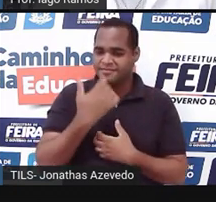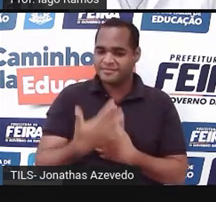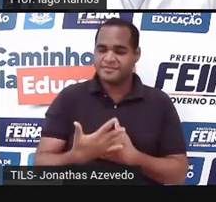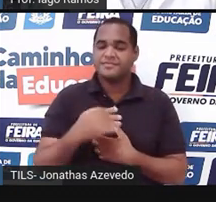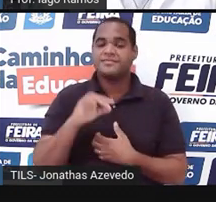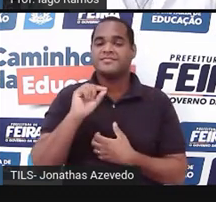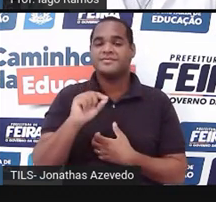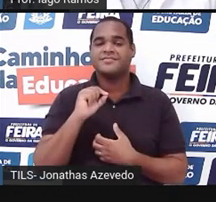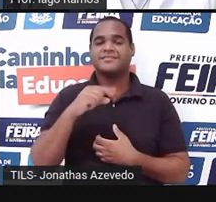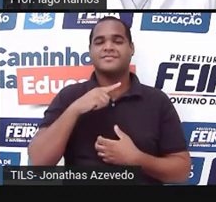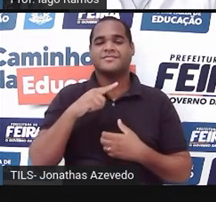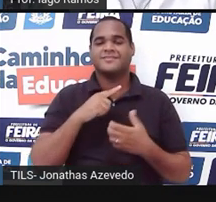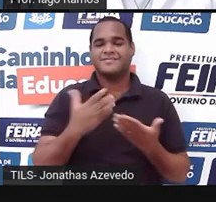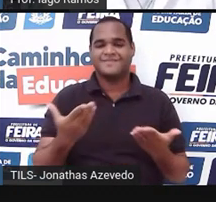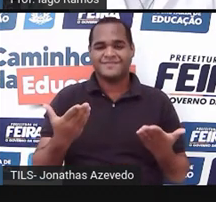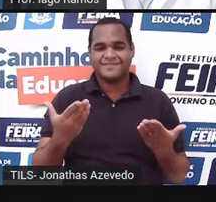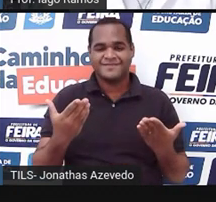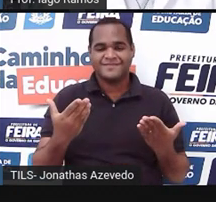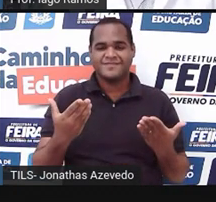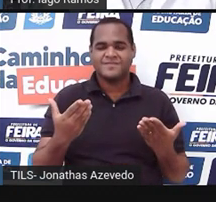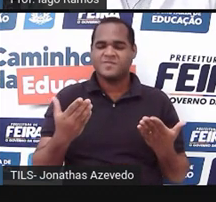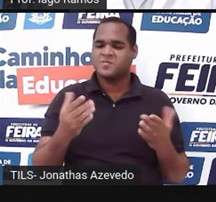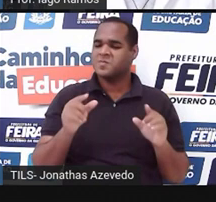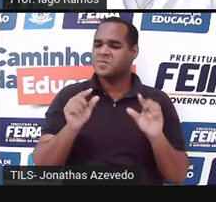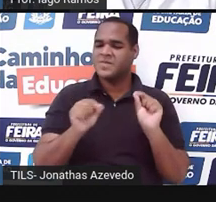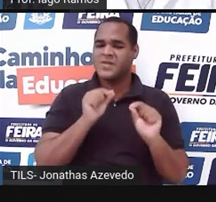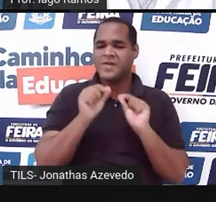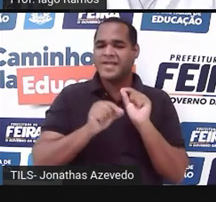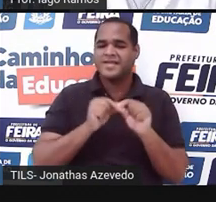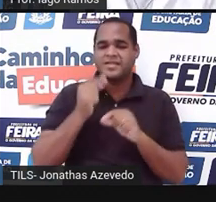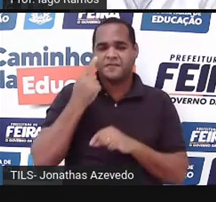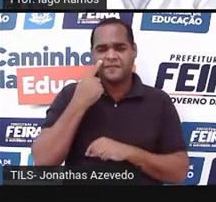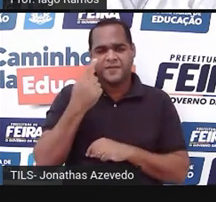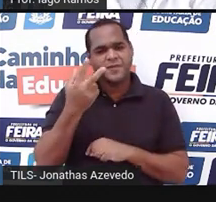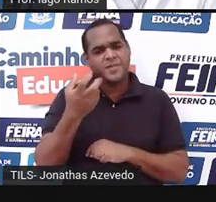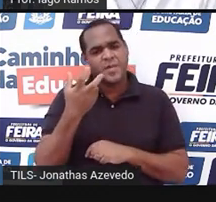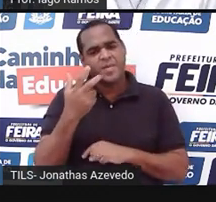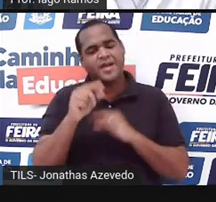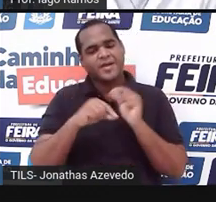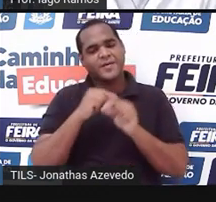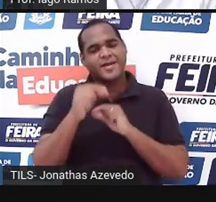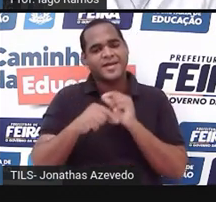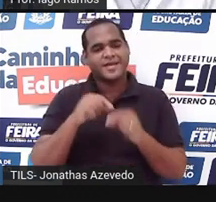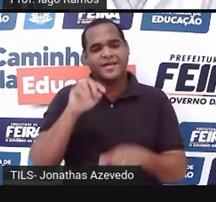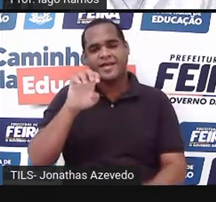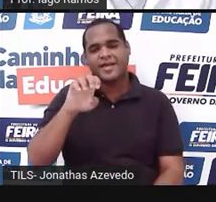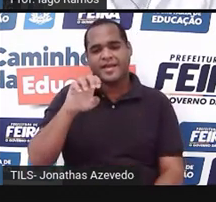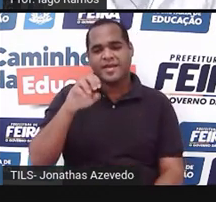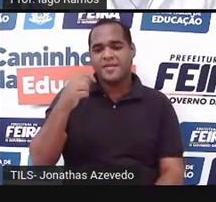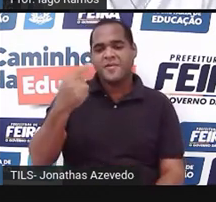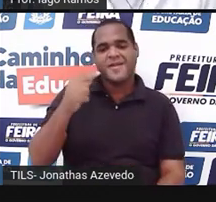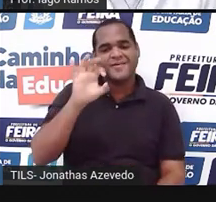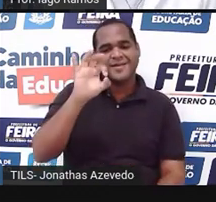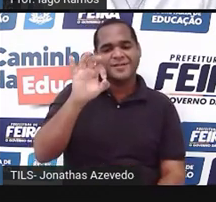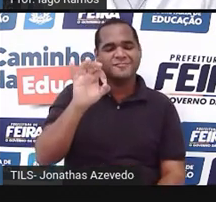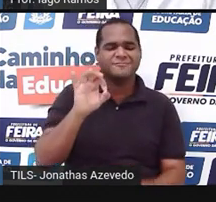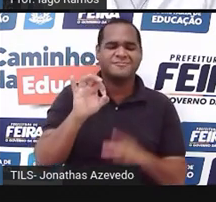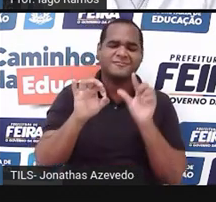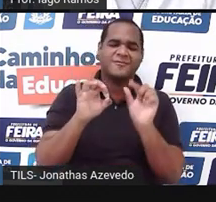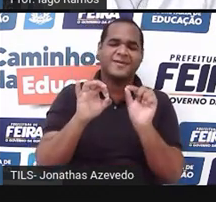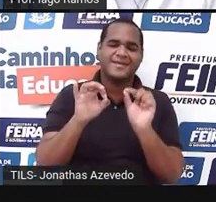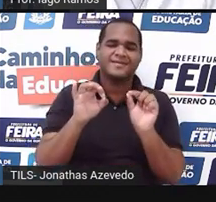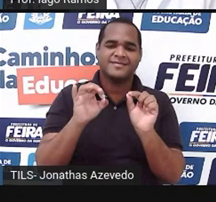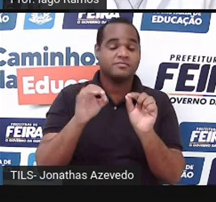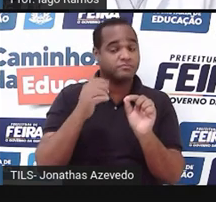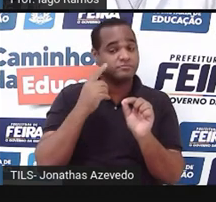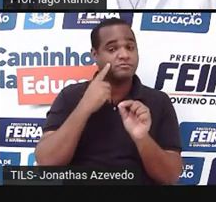Certo bom e o que é que a gente já viu sobre essa coisa de equação do primeiro grau tá a gente